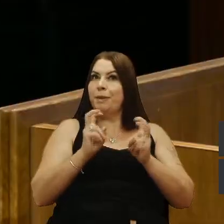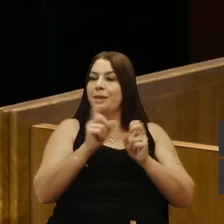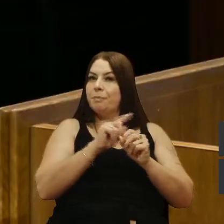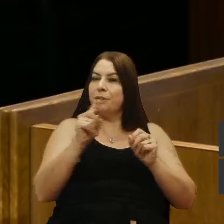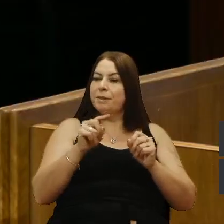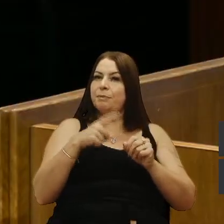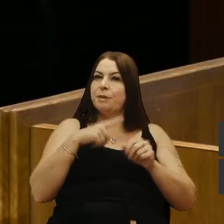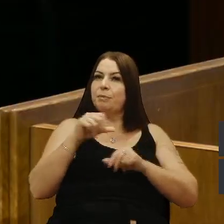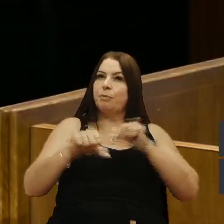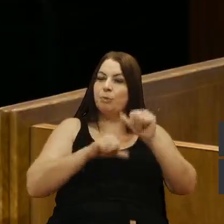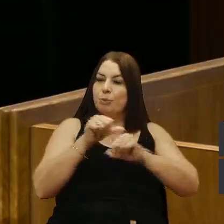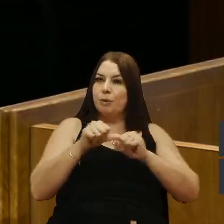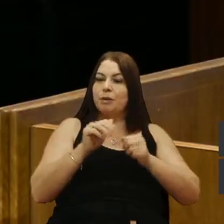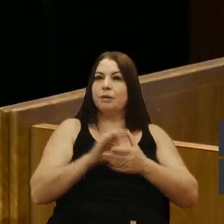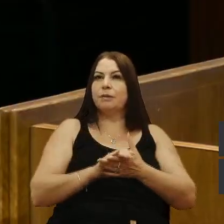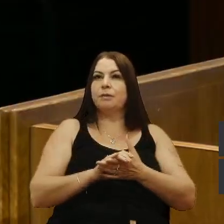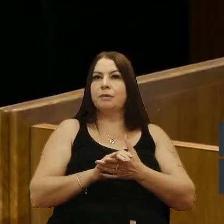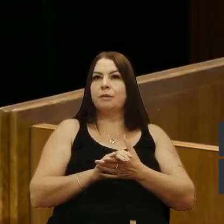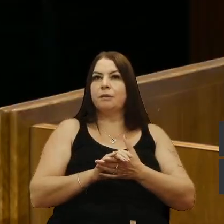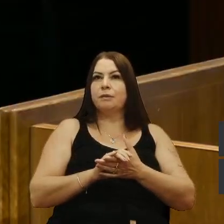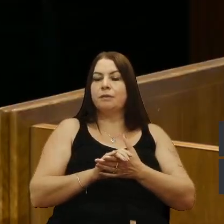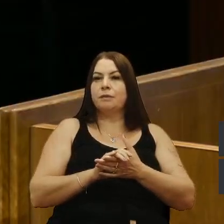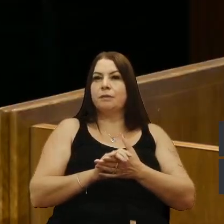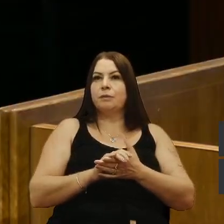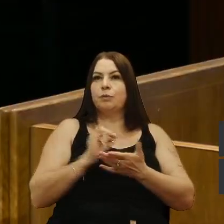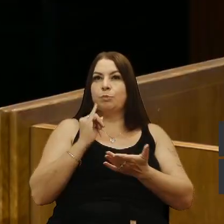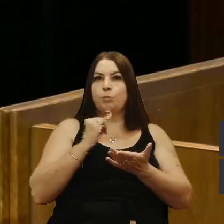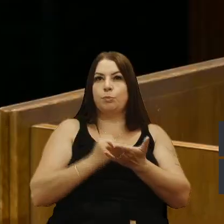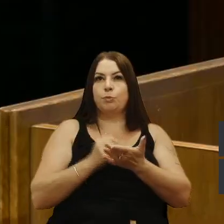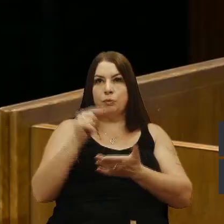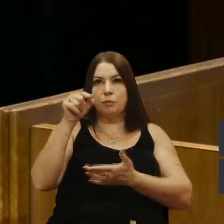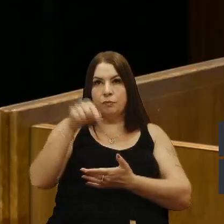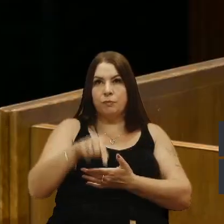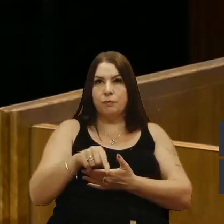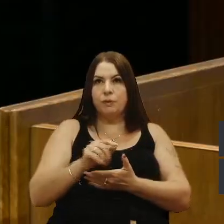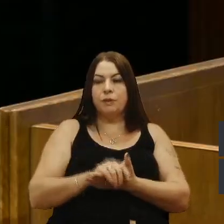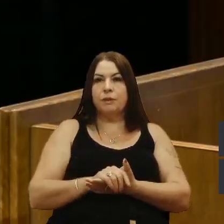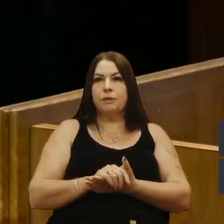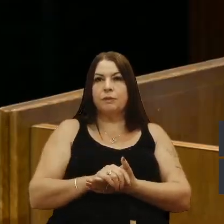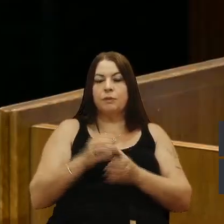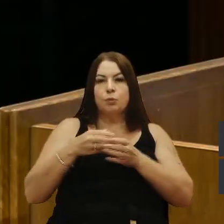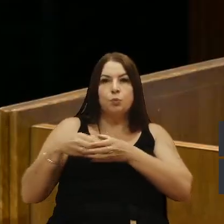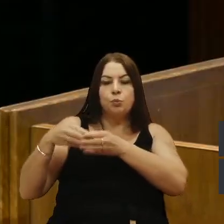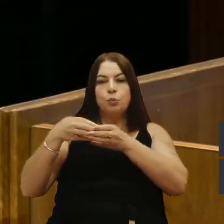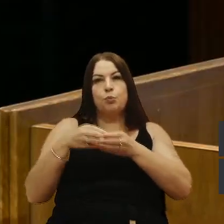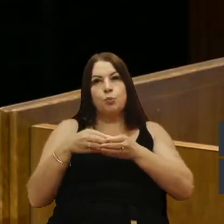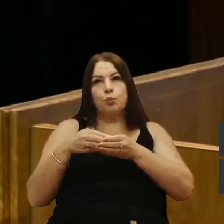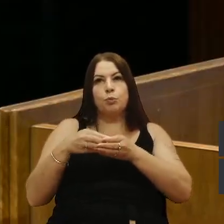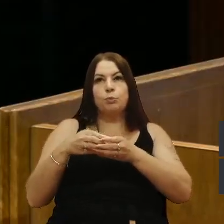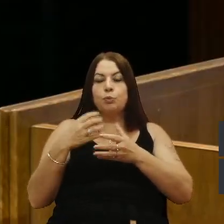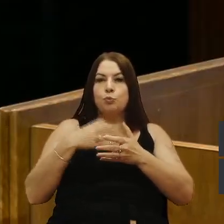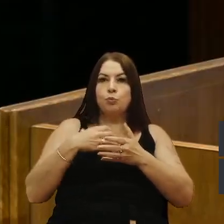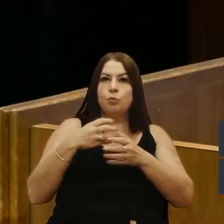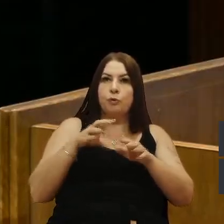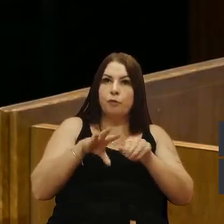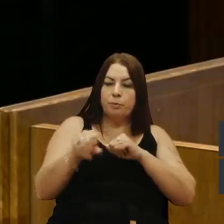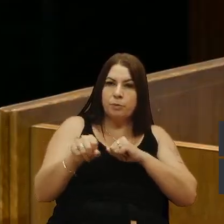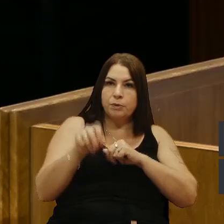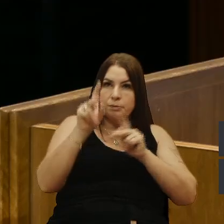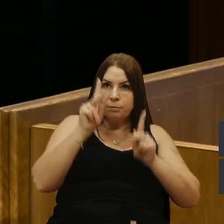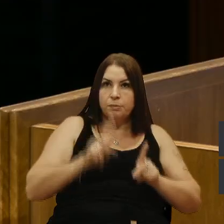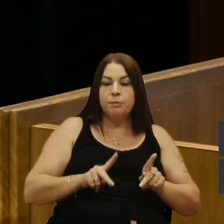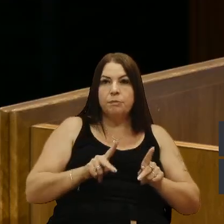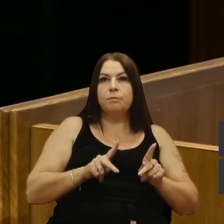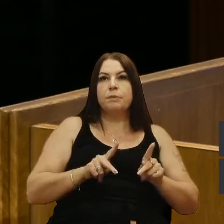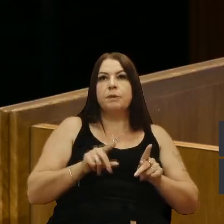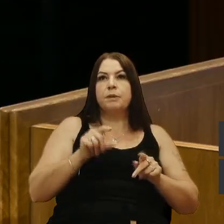temos uma mudança sobre a matriz tributária que virá, e o turismo e a formação de pessoas,